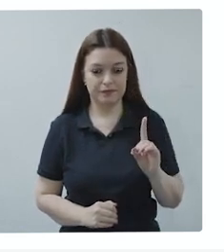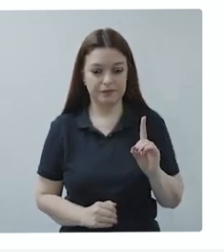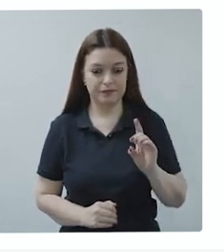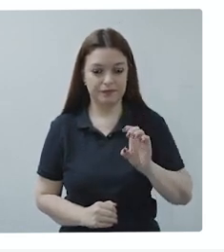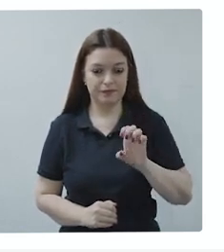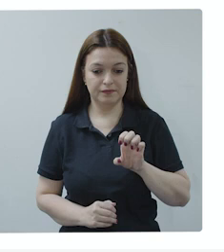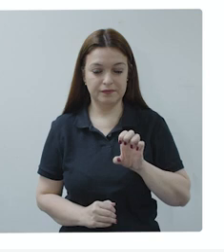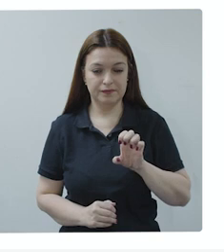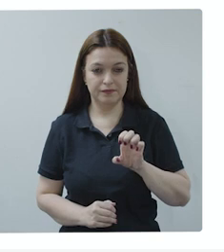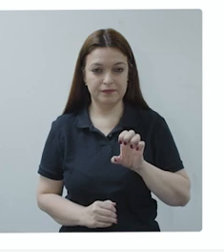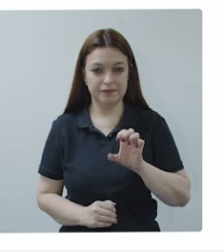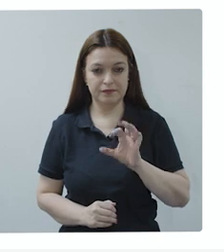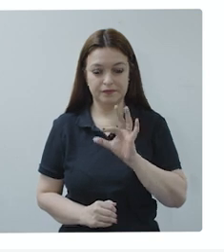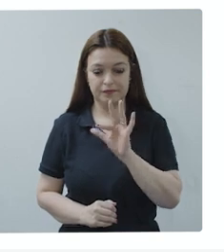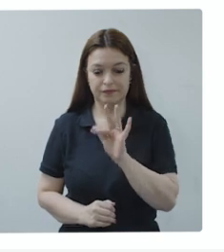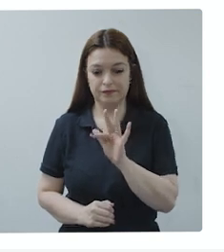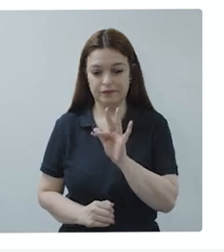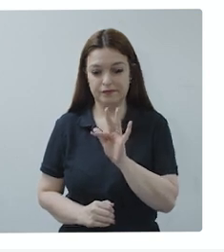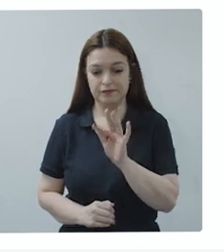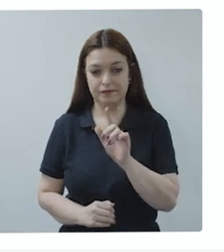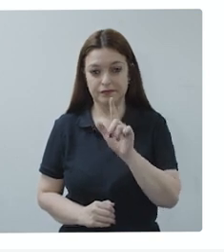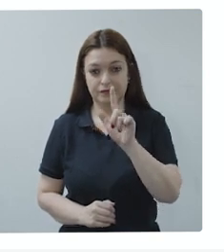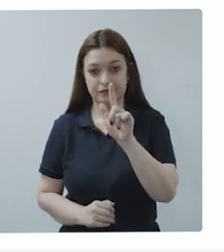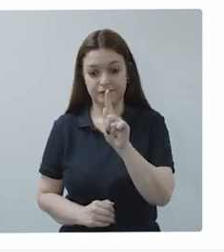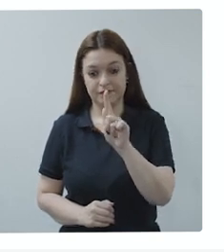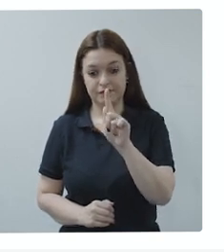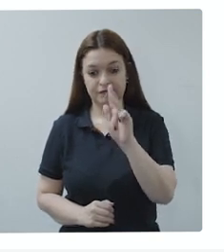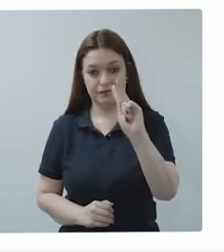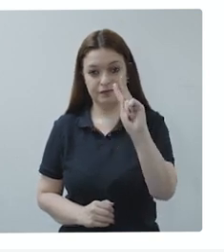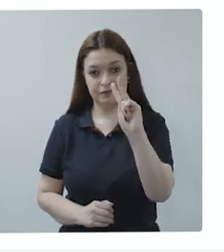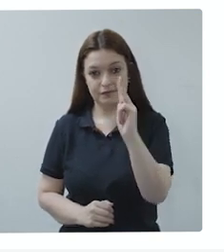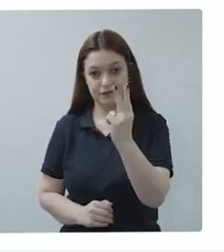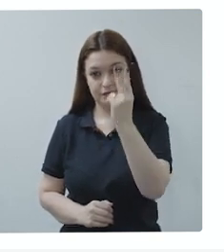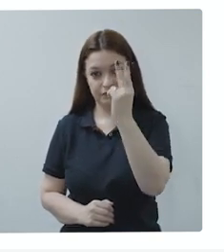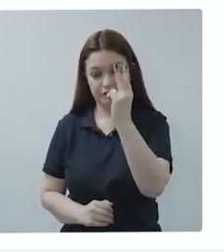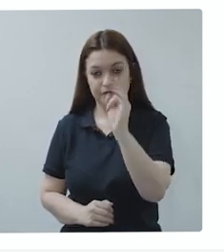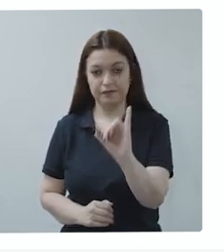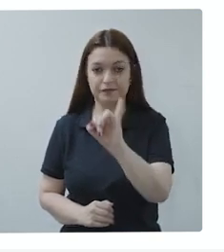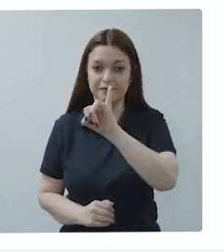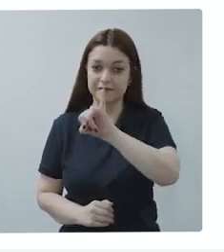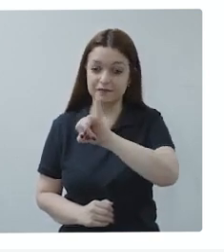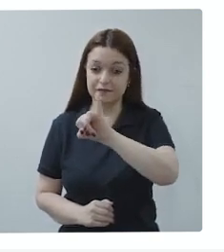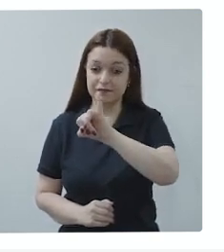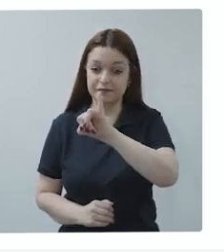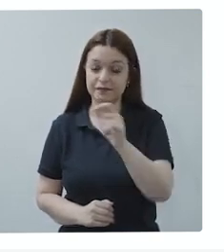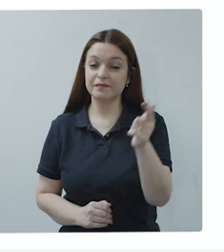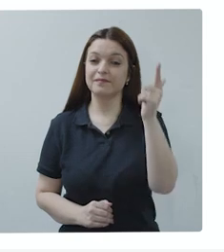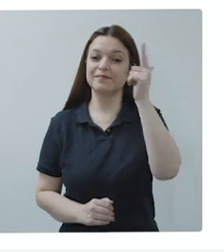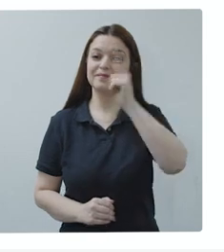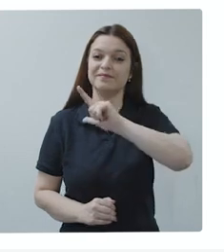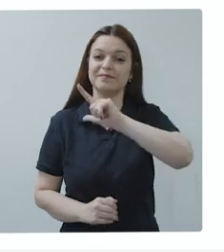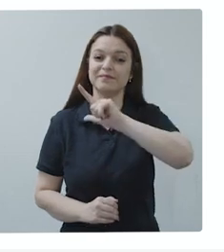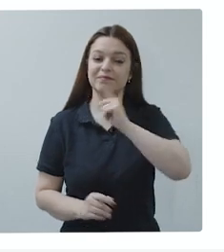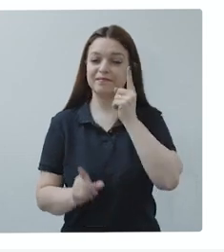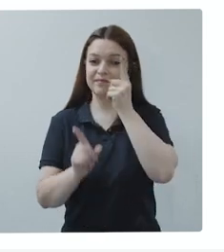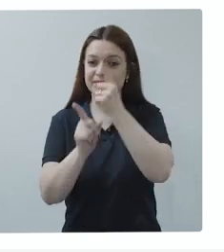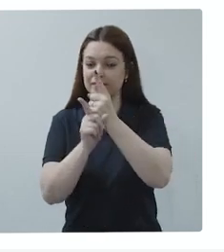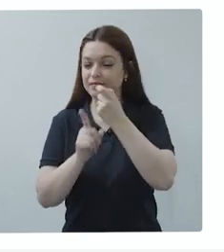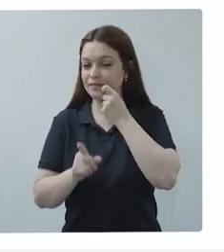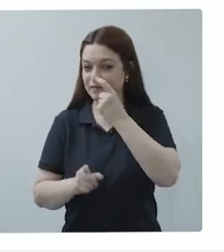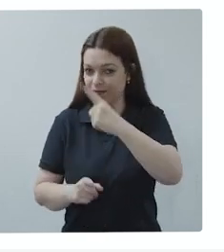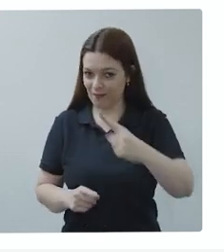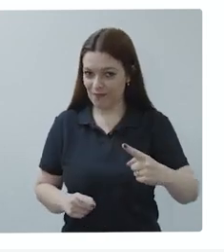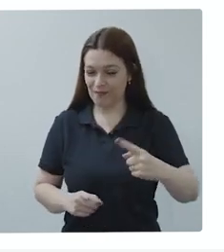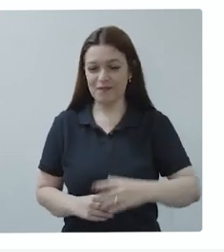E, F, G, H, I. E chegamos até o